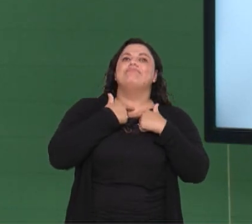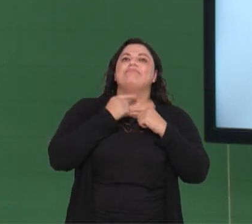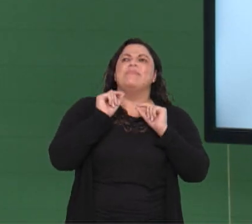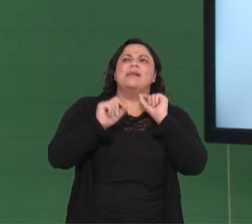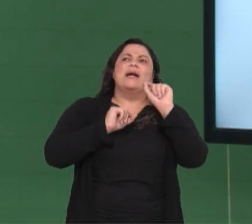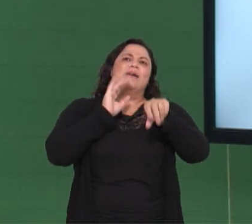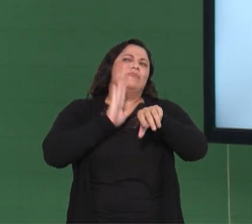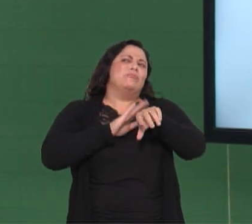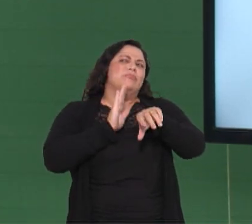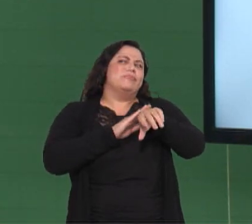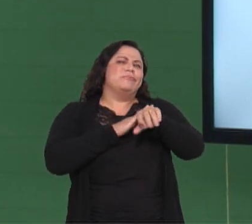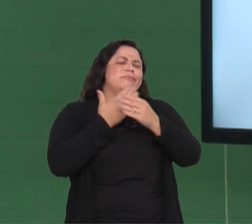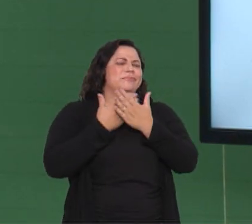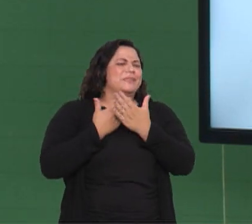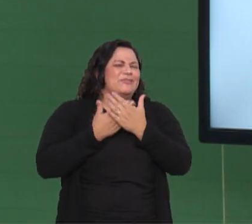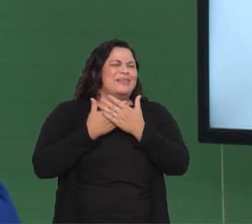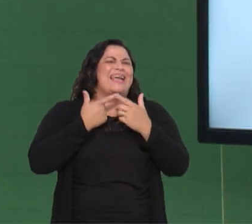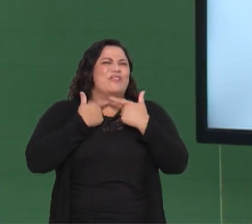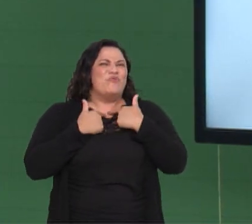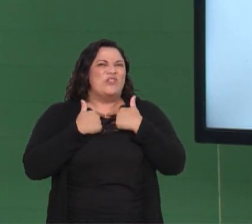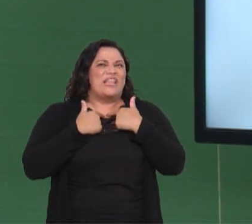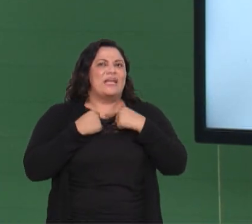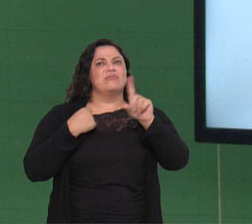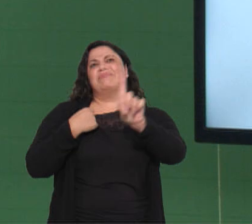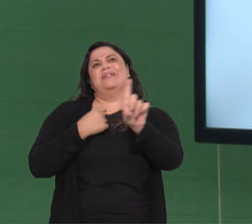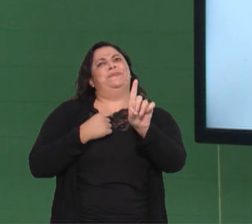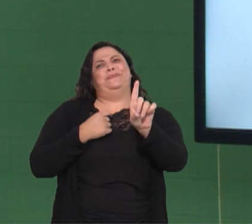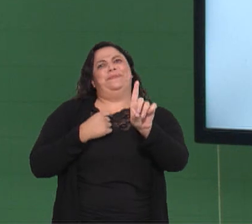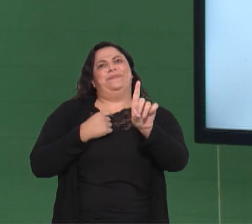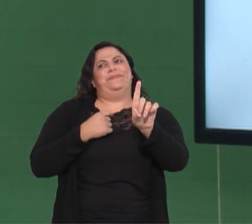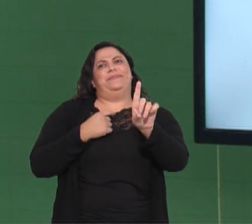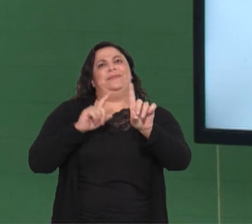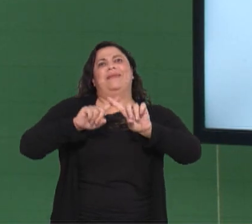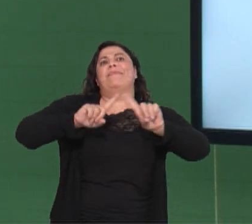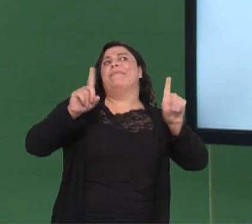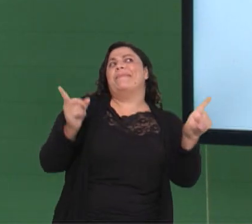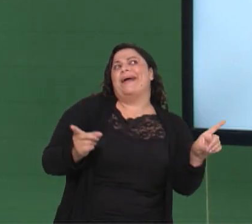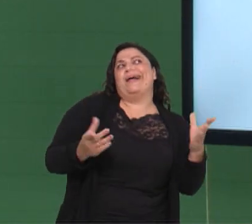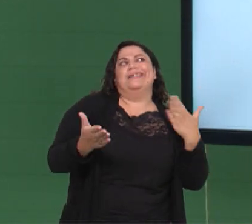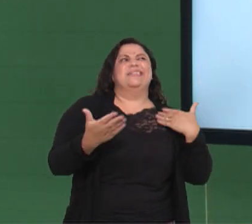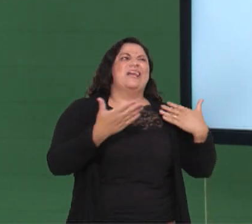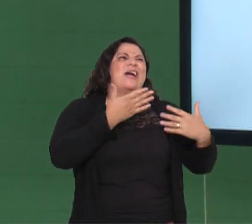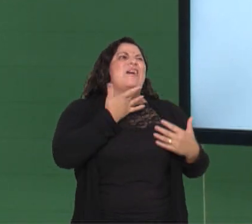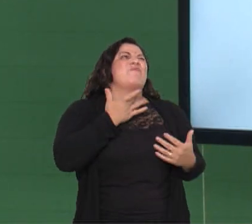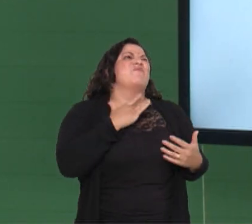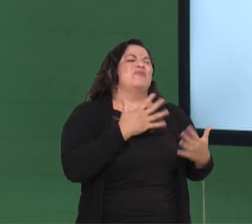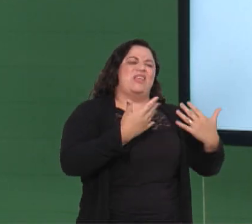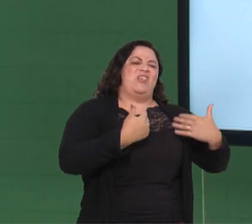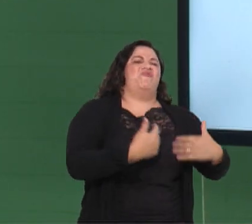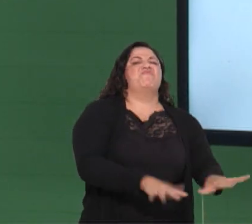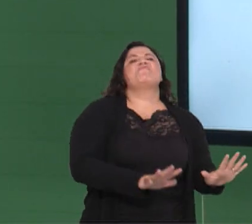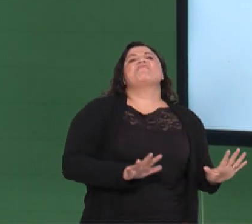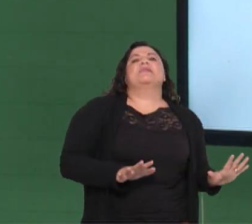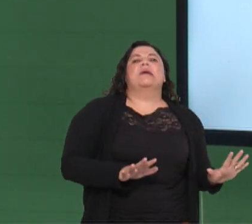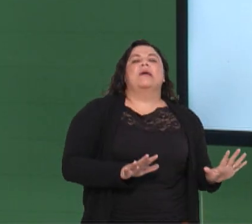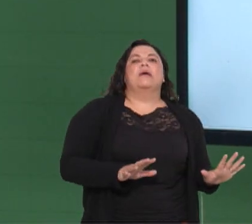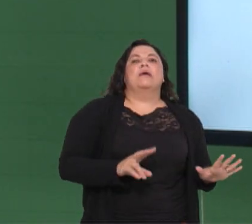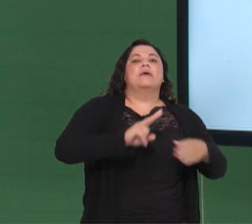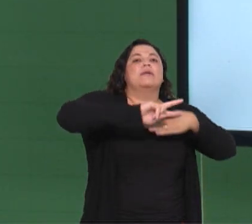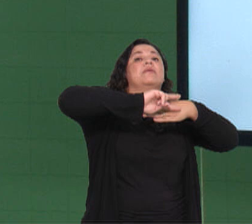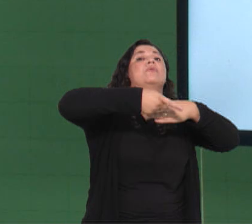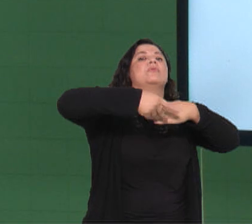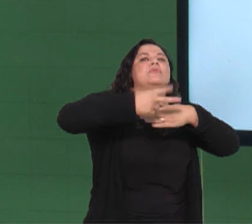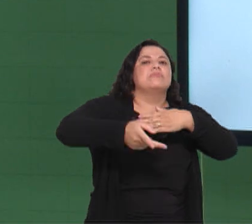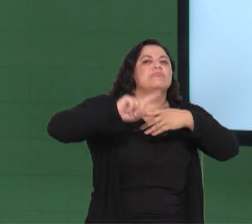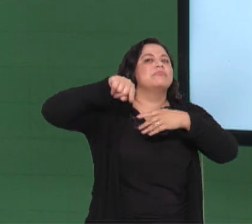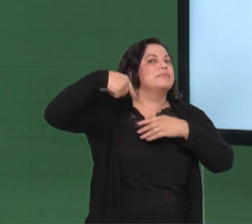para estudar? Não é. Mas se eu sou guiado apenas pela essa parte apetitiva, de que não quero vontade de estudar, isso vai ter consequência a longo prazo.